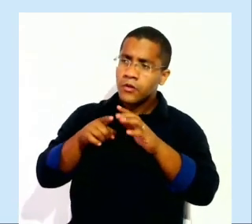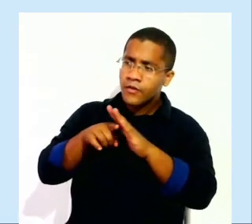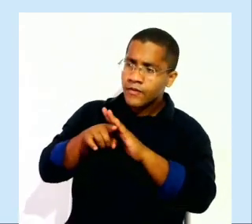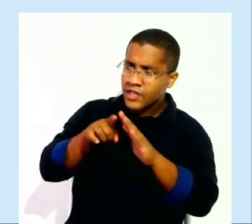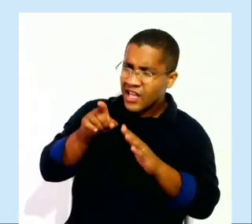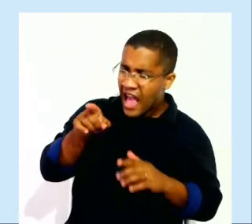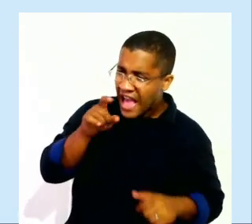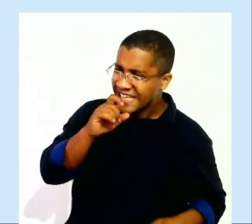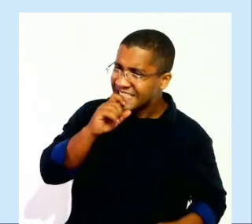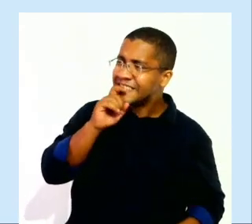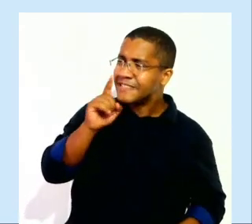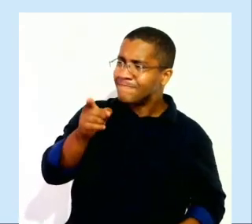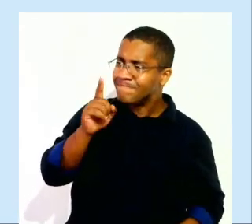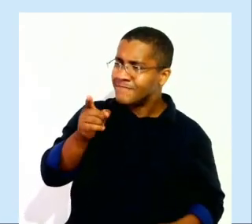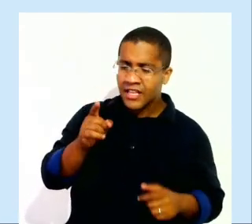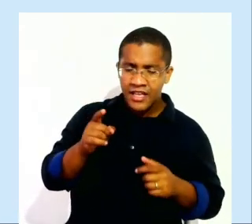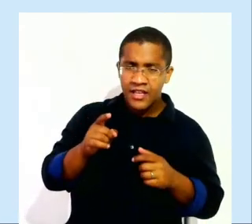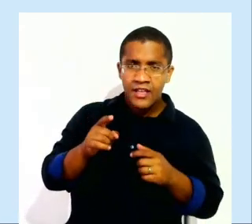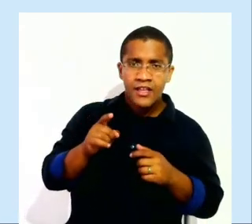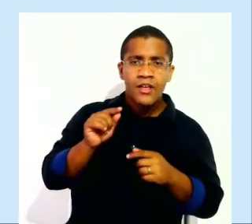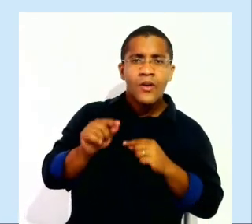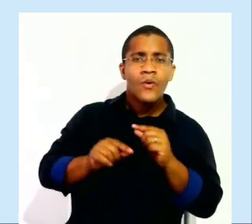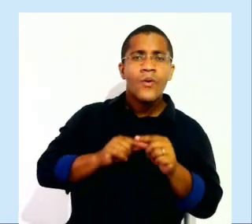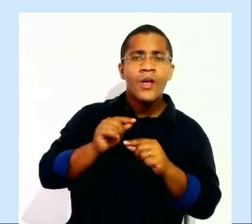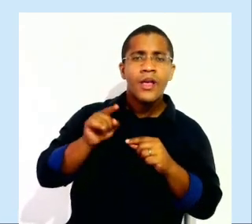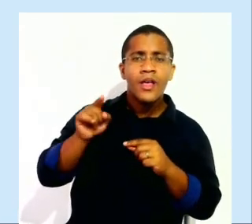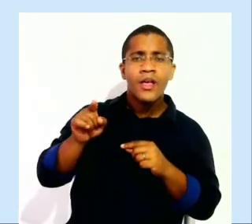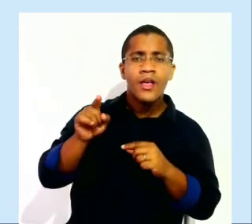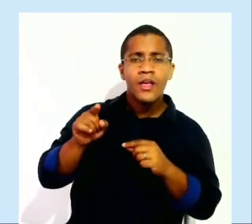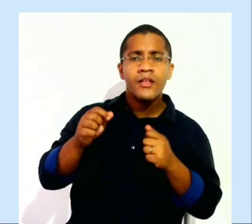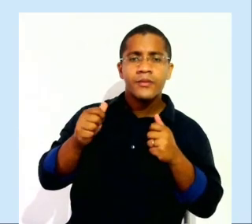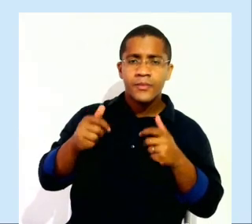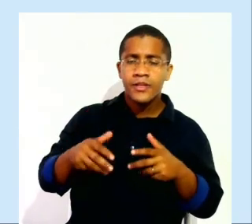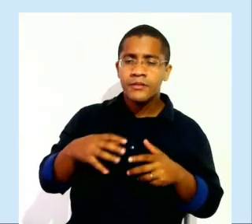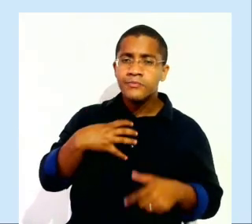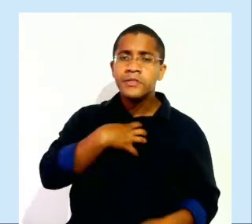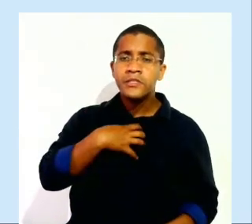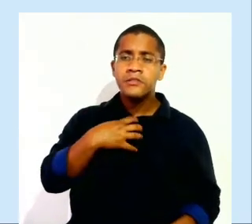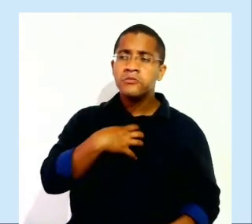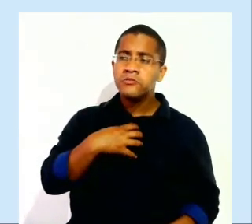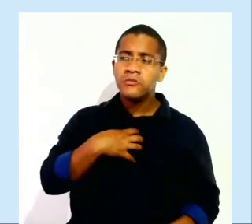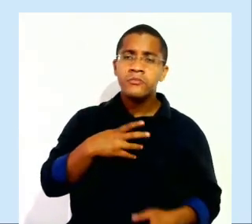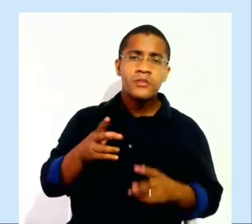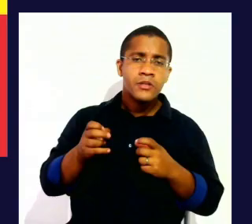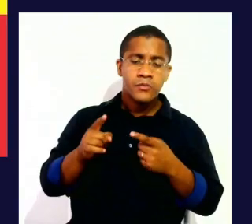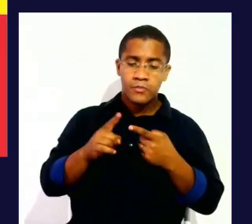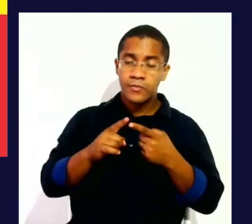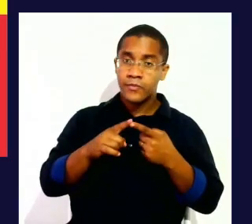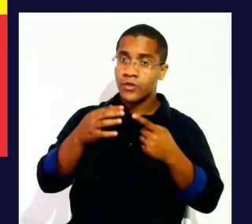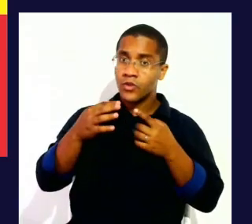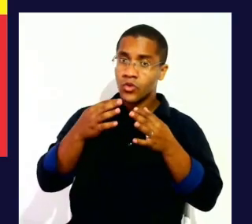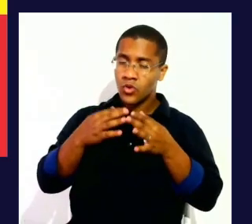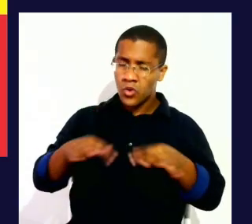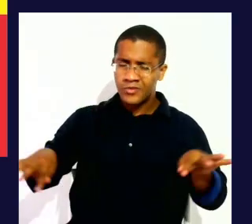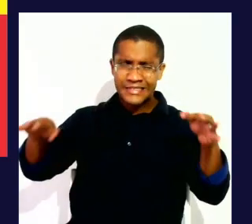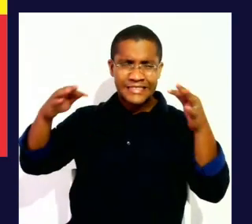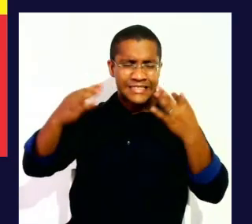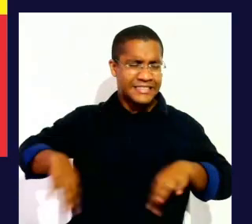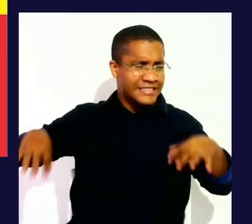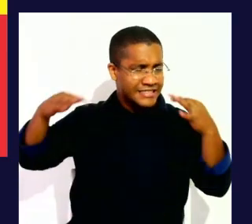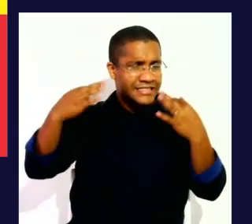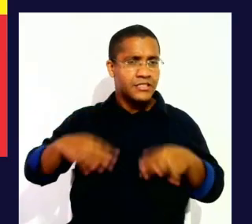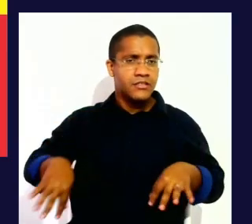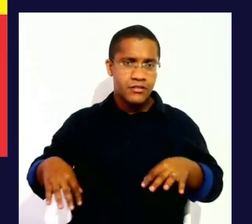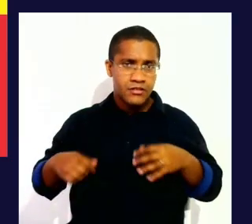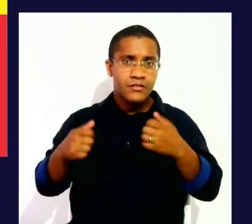realidade, o quadro clínico das entoses. Quando eu falo quadro clínico, eu vou falar, na realidade, dos sintomas. Eu tenho uma